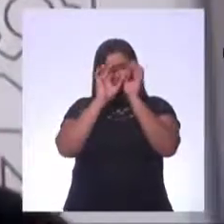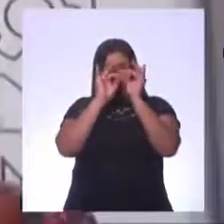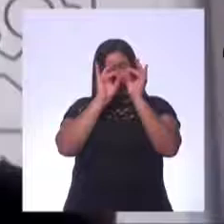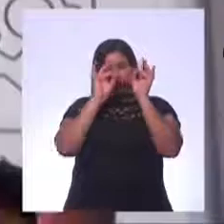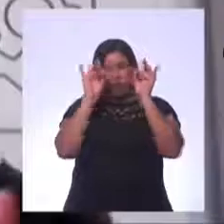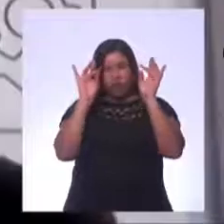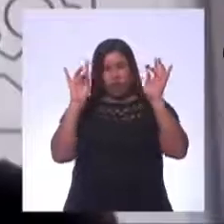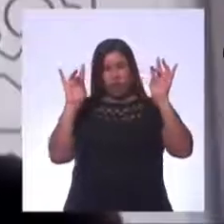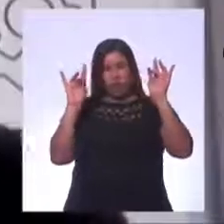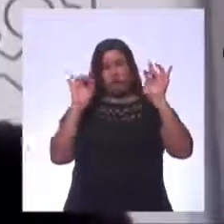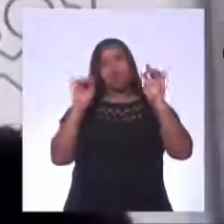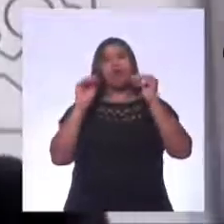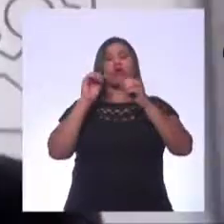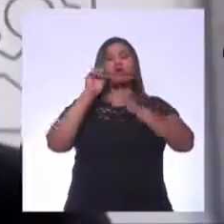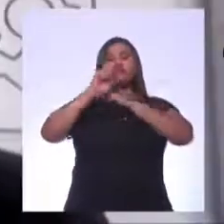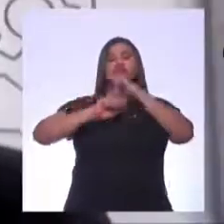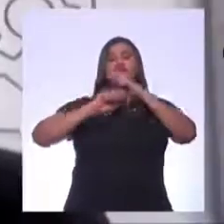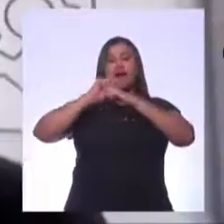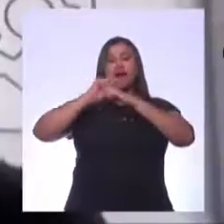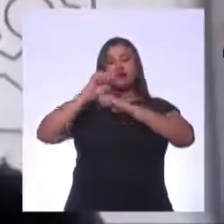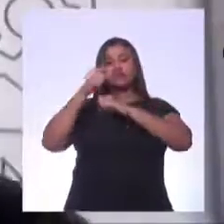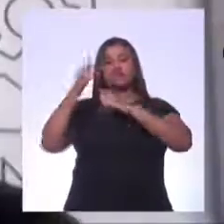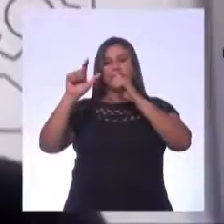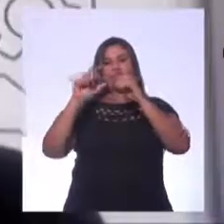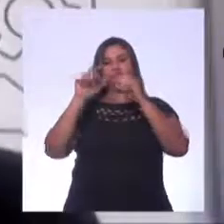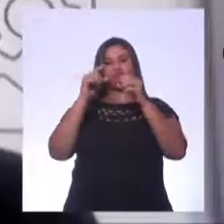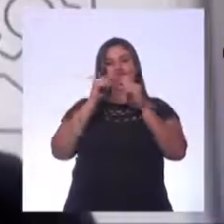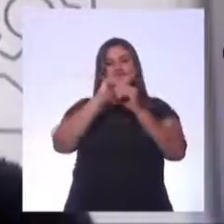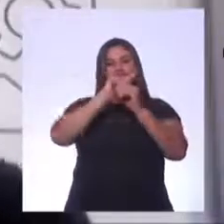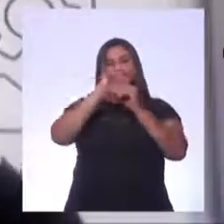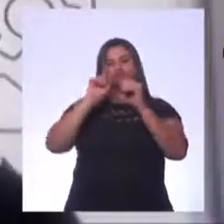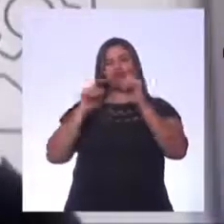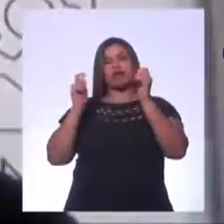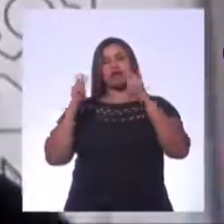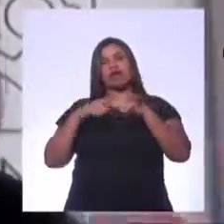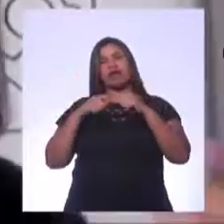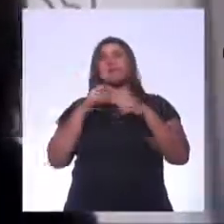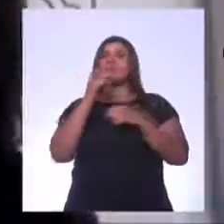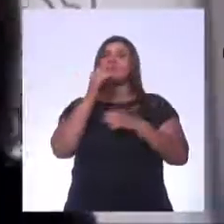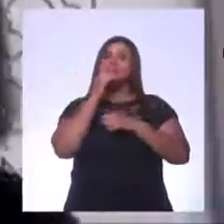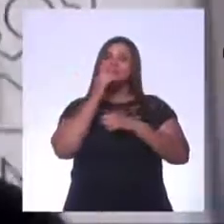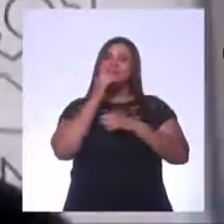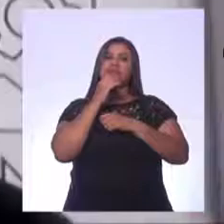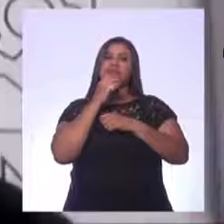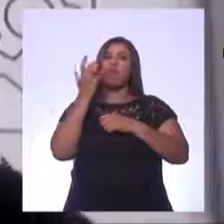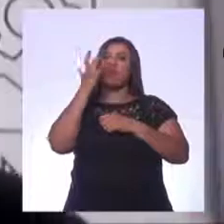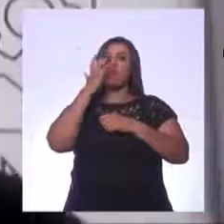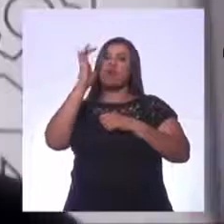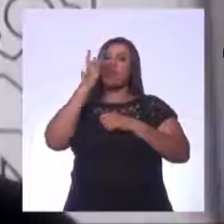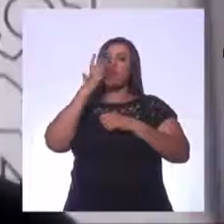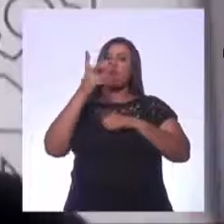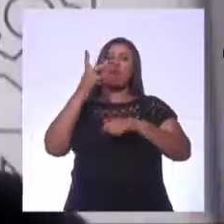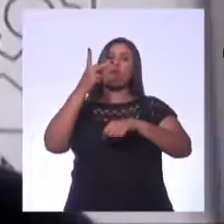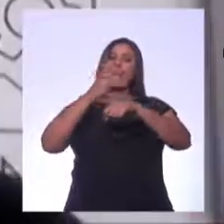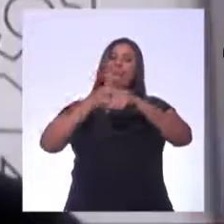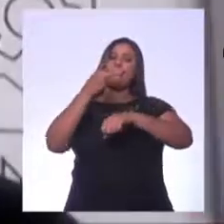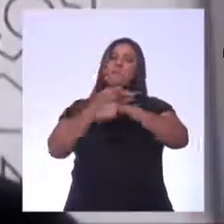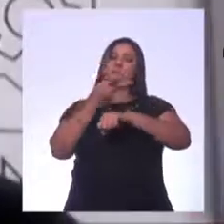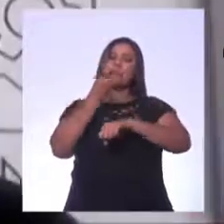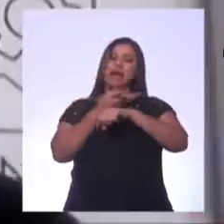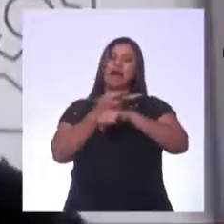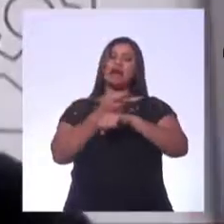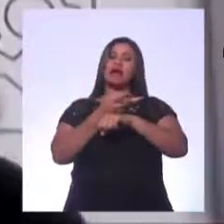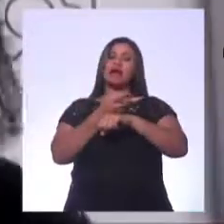facilidade de um átomo para o outro dentro desses materiais. Por exemplo, materiais como o ouro, a prata ou o